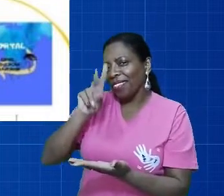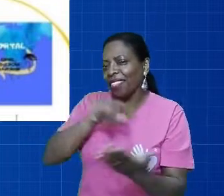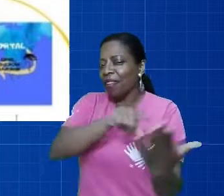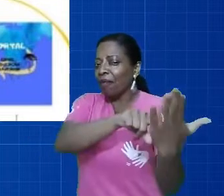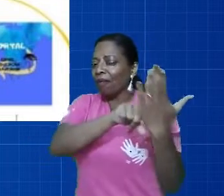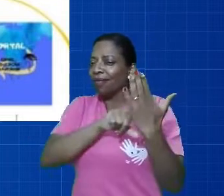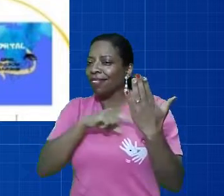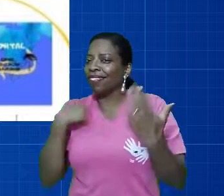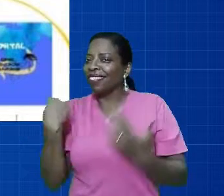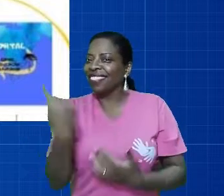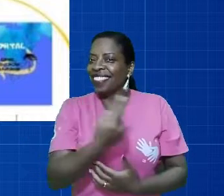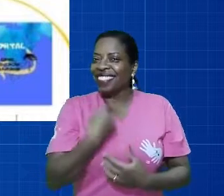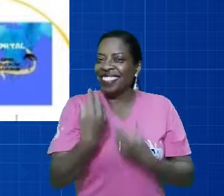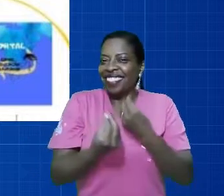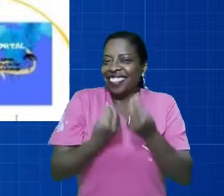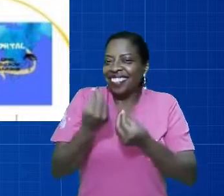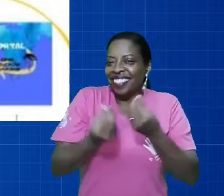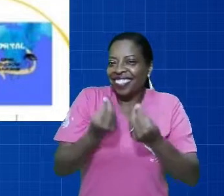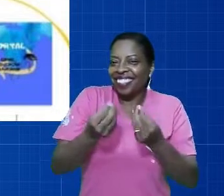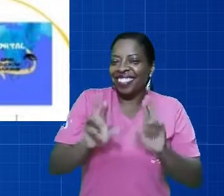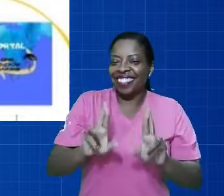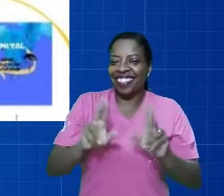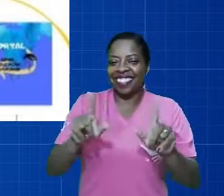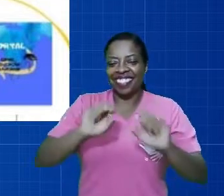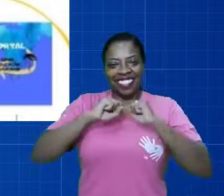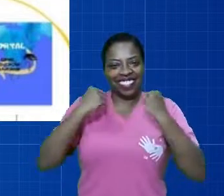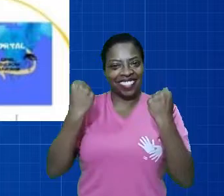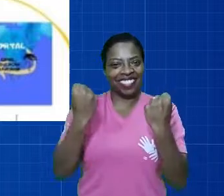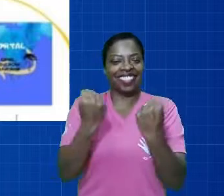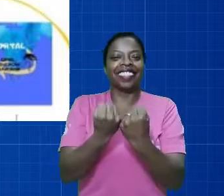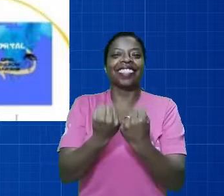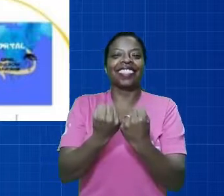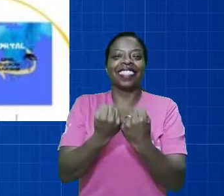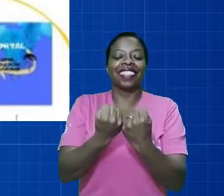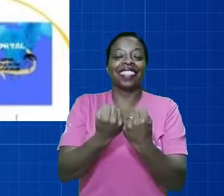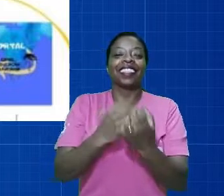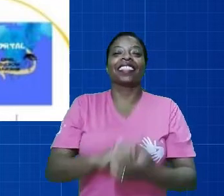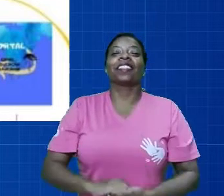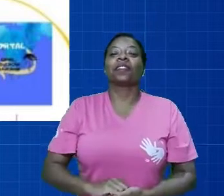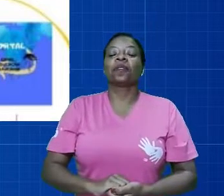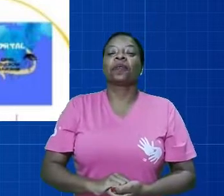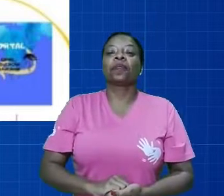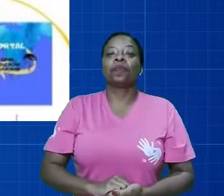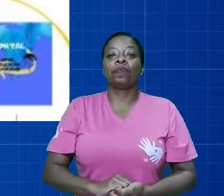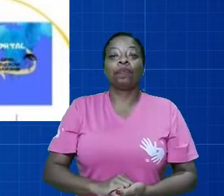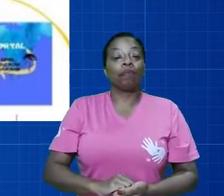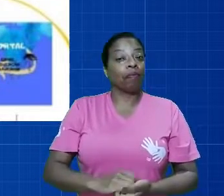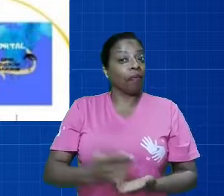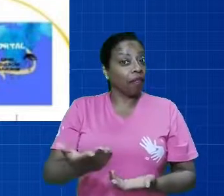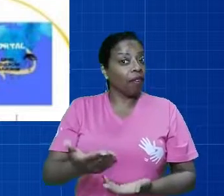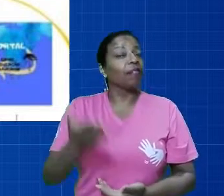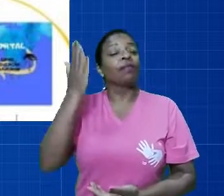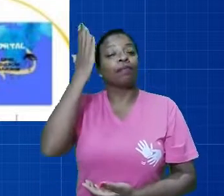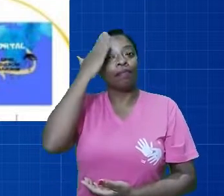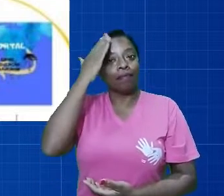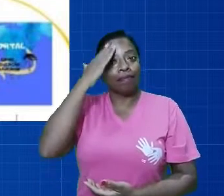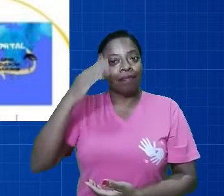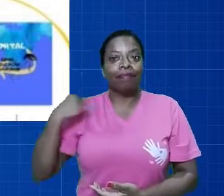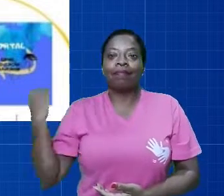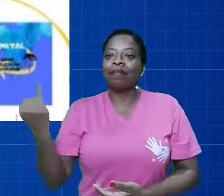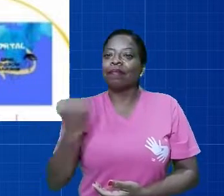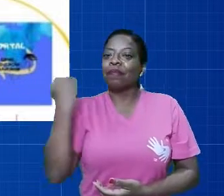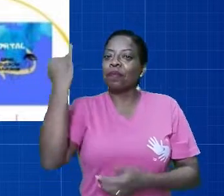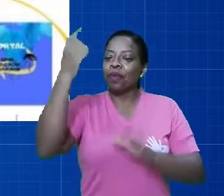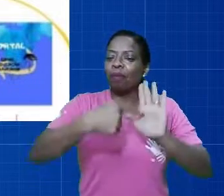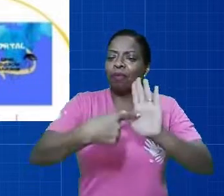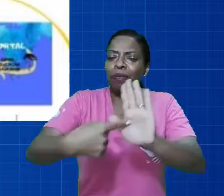aos nossos espectadores na segunda etapa do seminário, que será realizado em setembro de 2022. Compreendemos que é importante